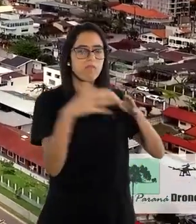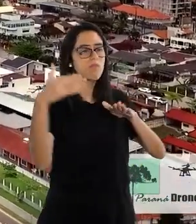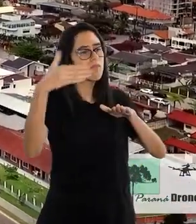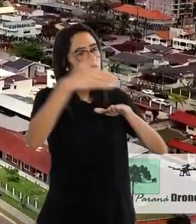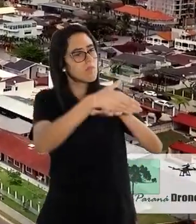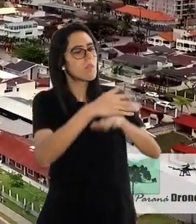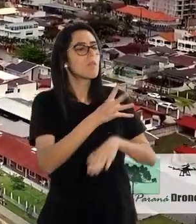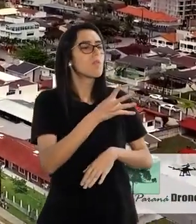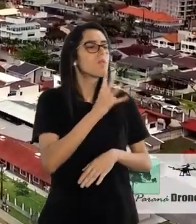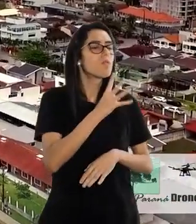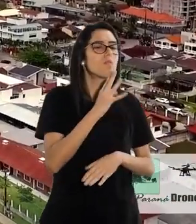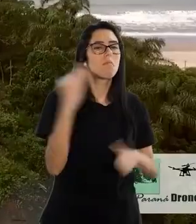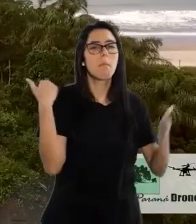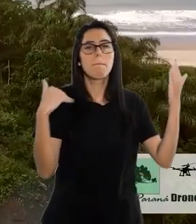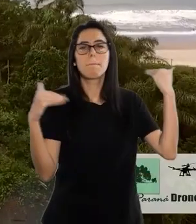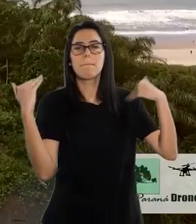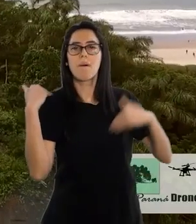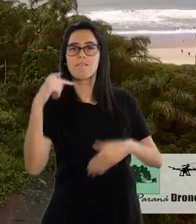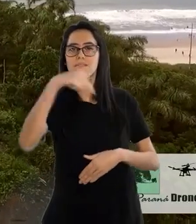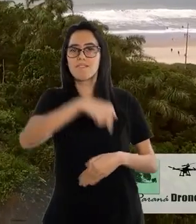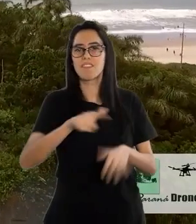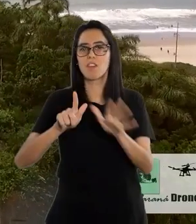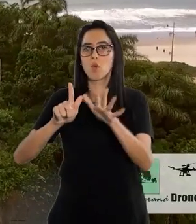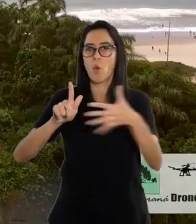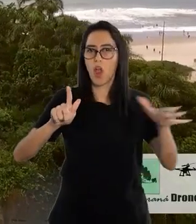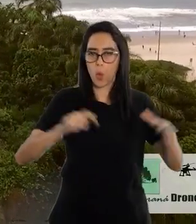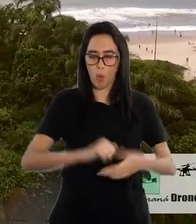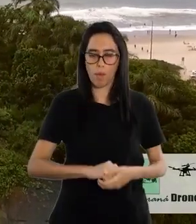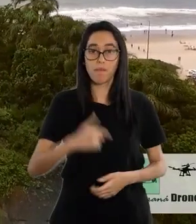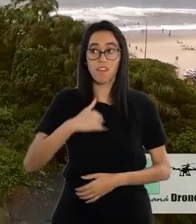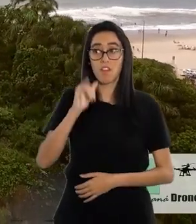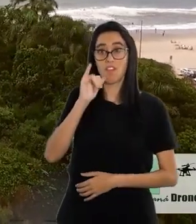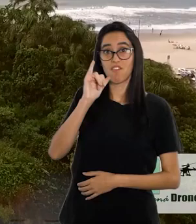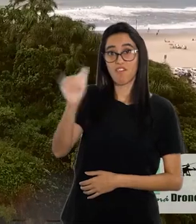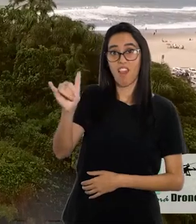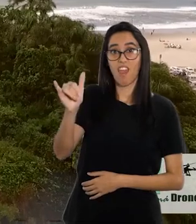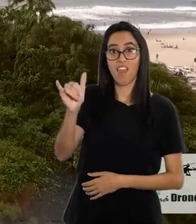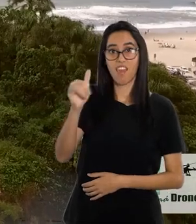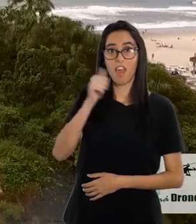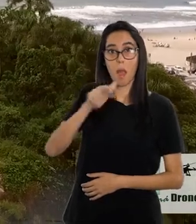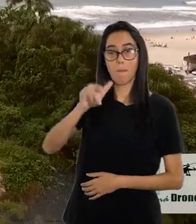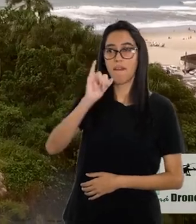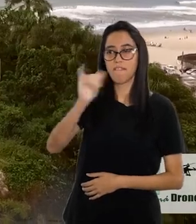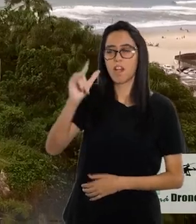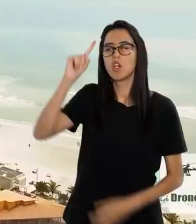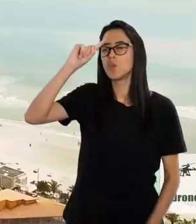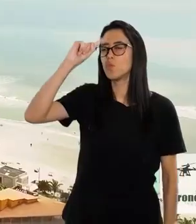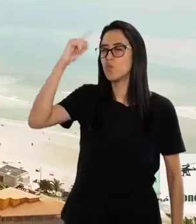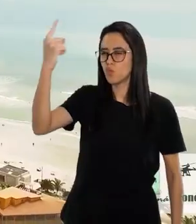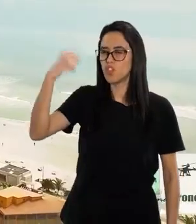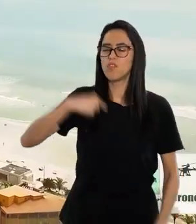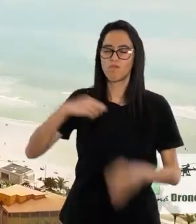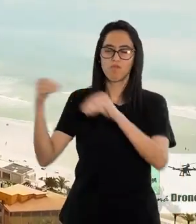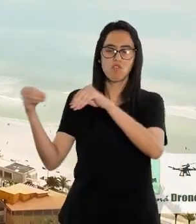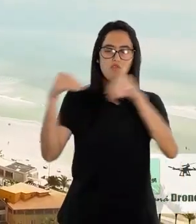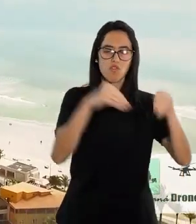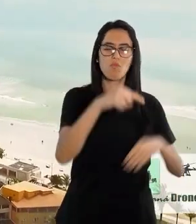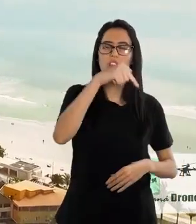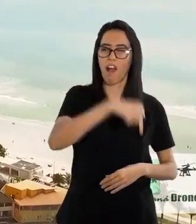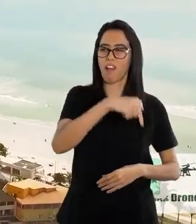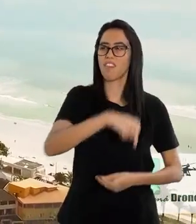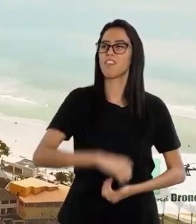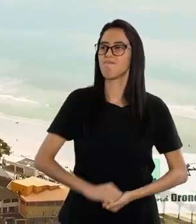turismo aqui em Guaratuba. E eu falei para minha irmã. Um dia eu vou vir morar